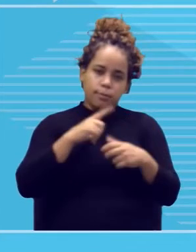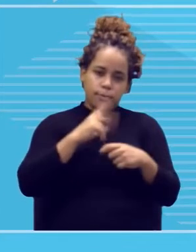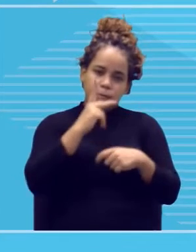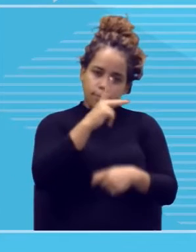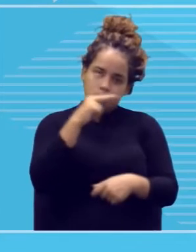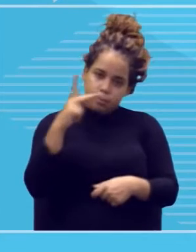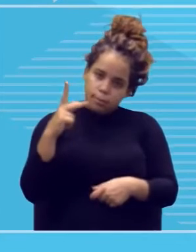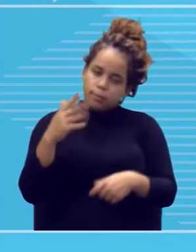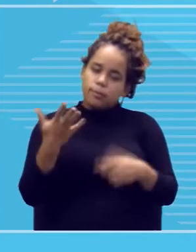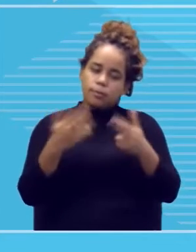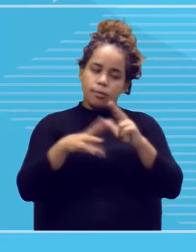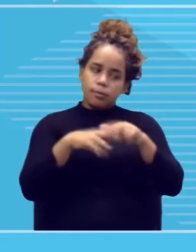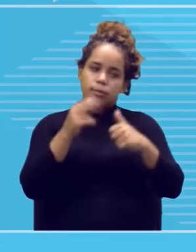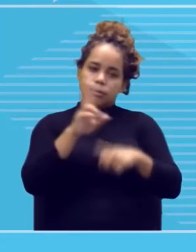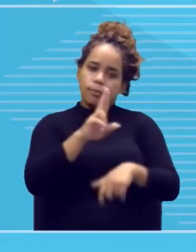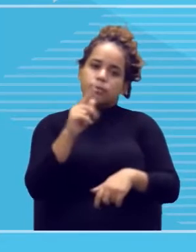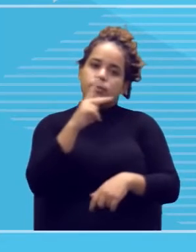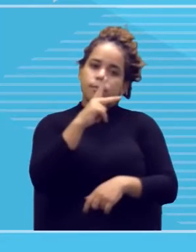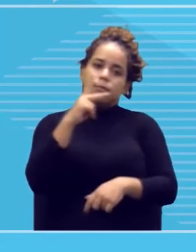os dois exemplos